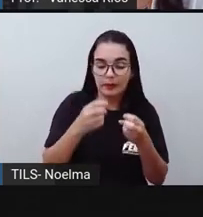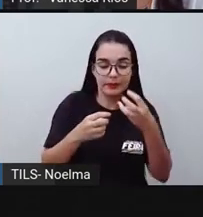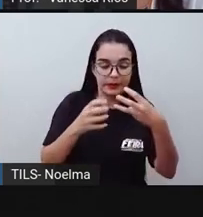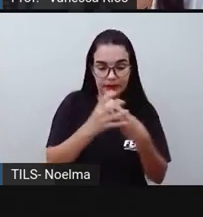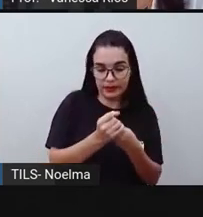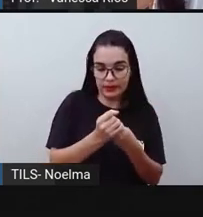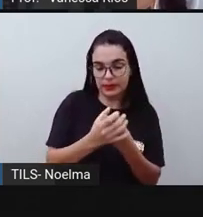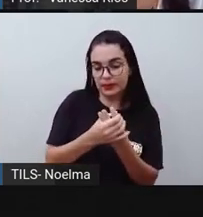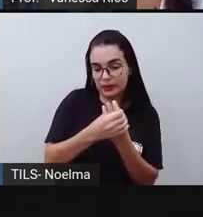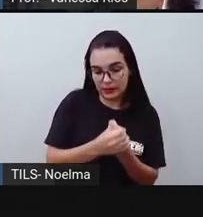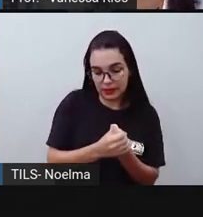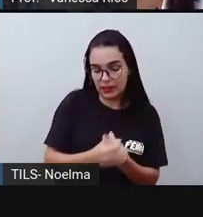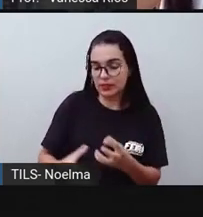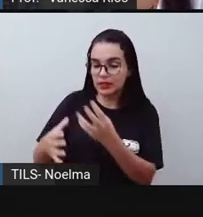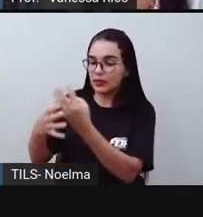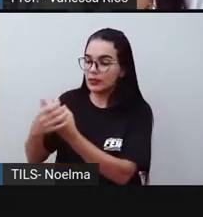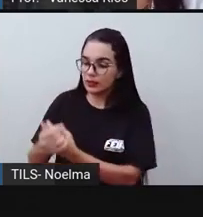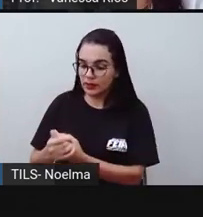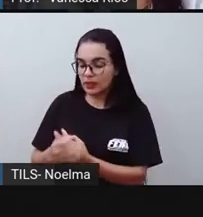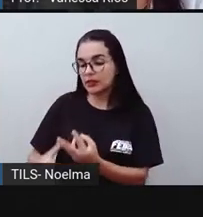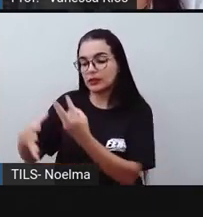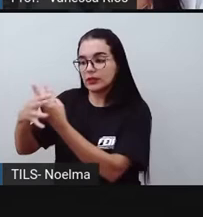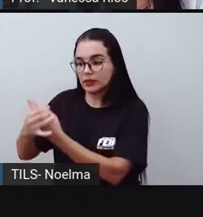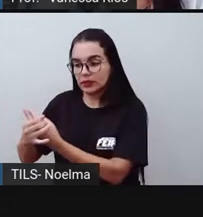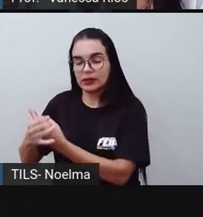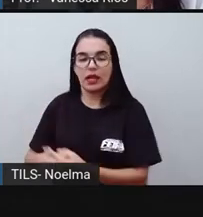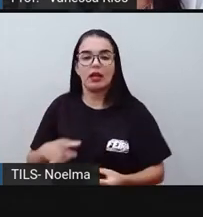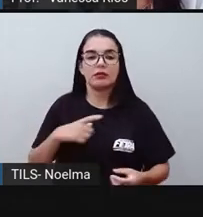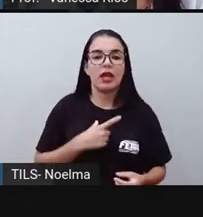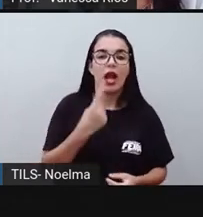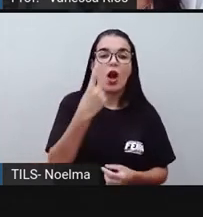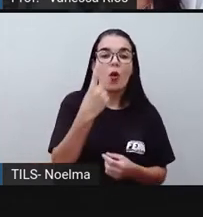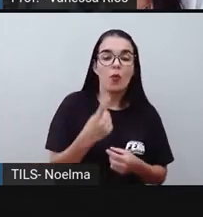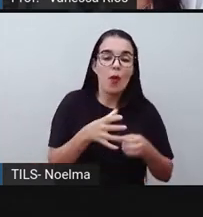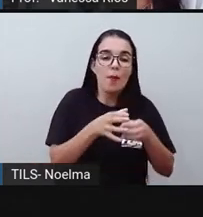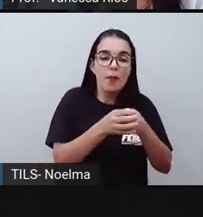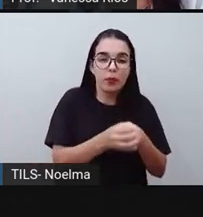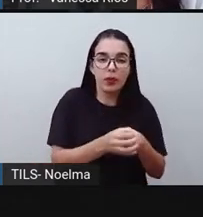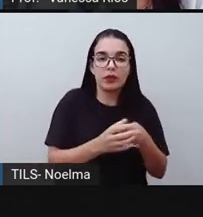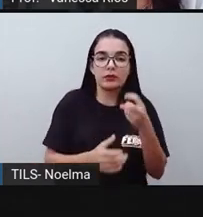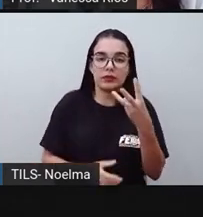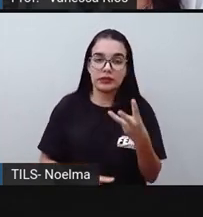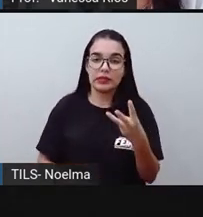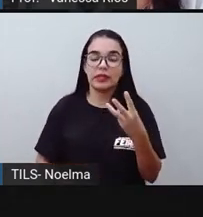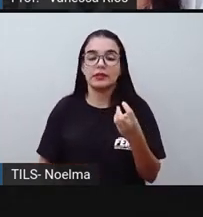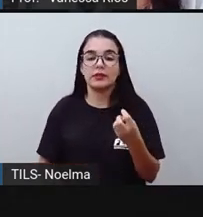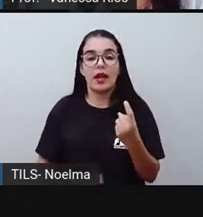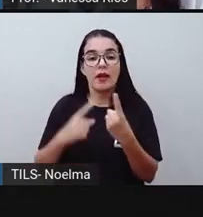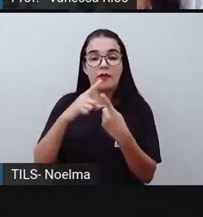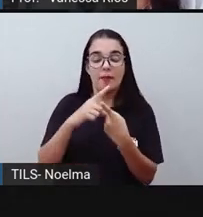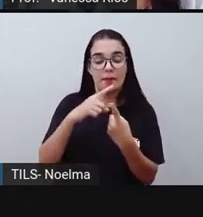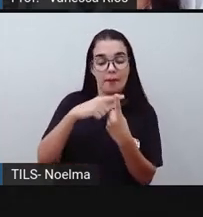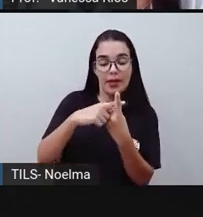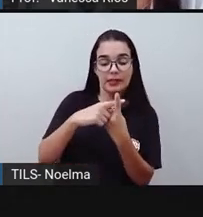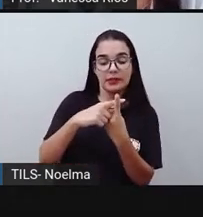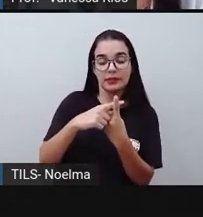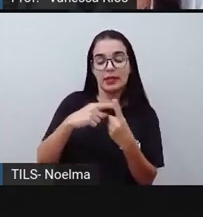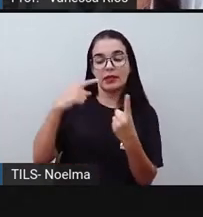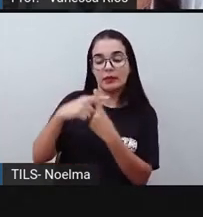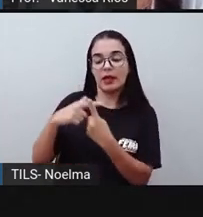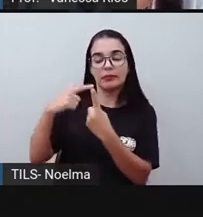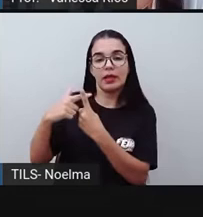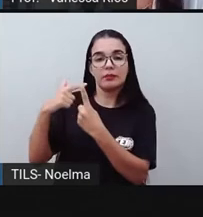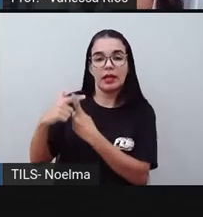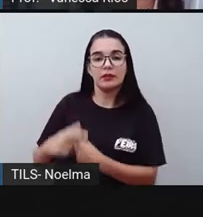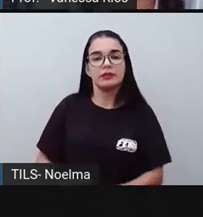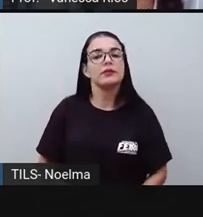três rosas remete a um buquê. Então, nós temos aqui um, dois, três, quatro buquês e cada